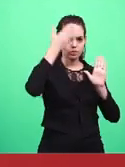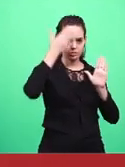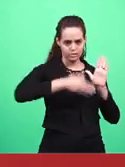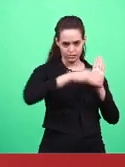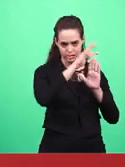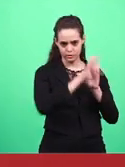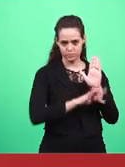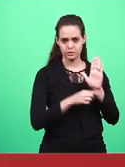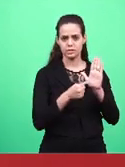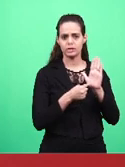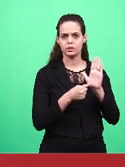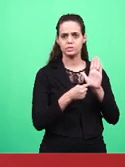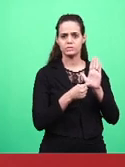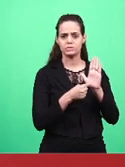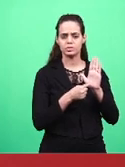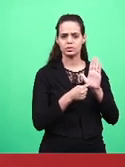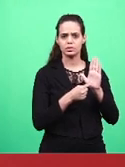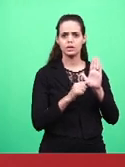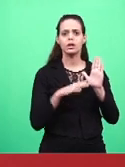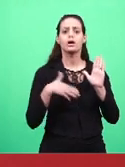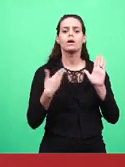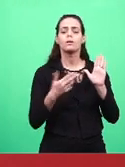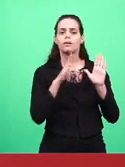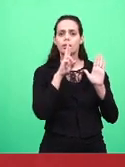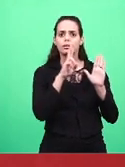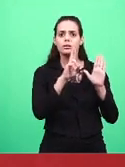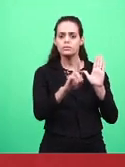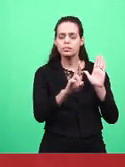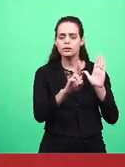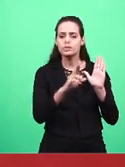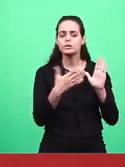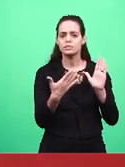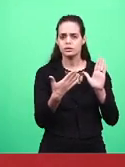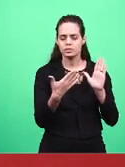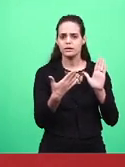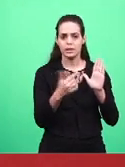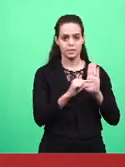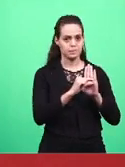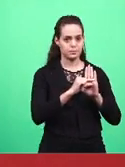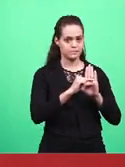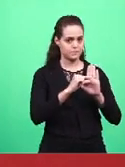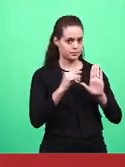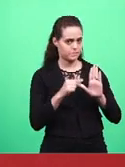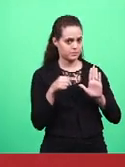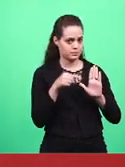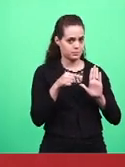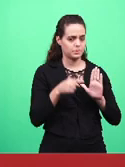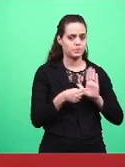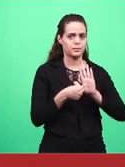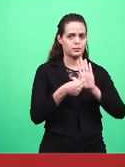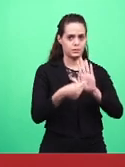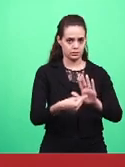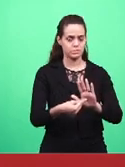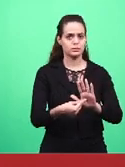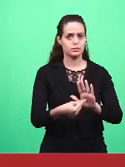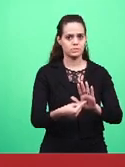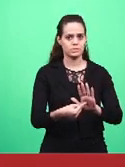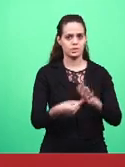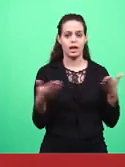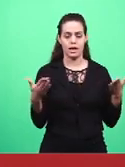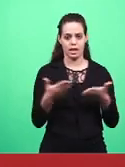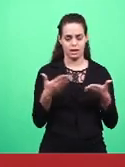pensando historicamente, não. A história de Israel é altamente profética. Profetizou tudo para